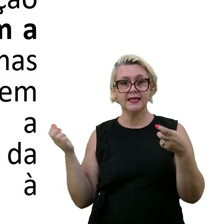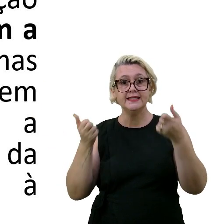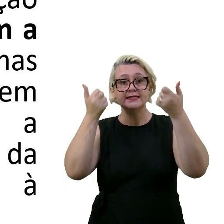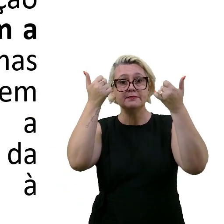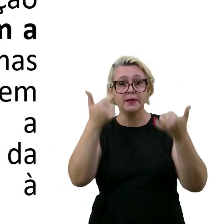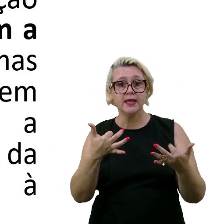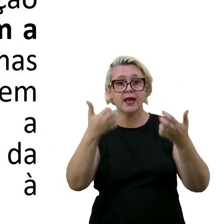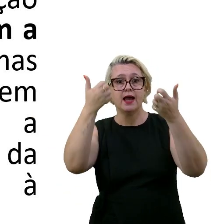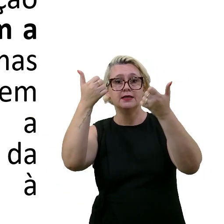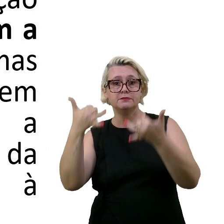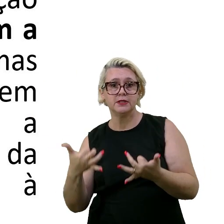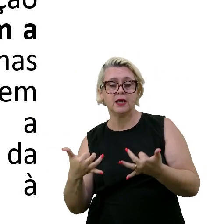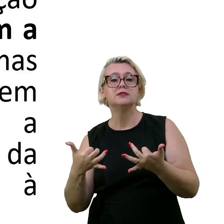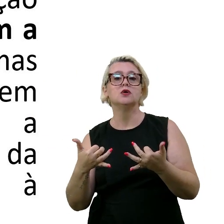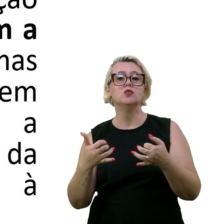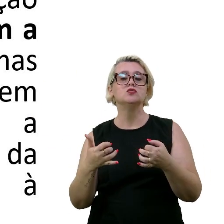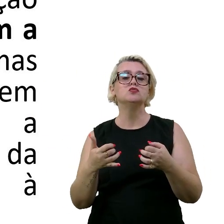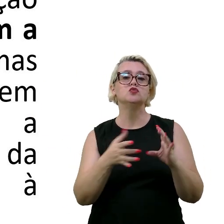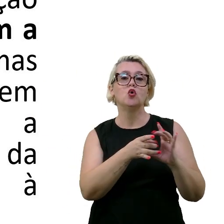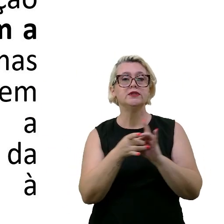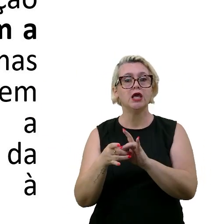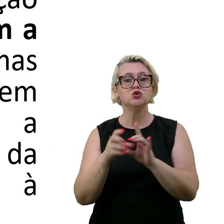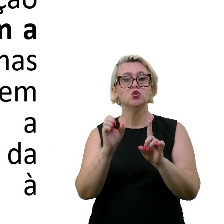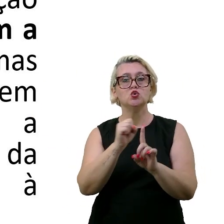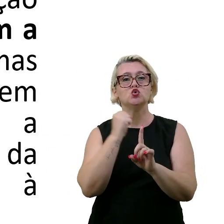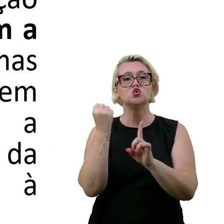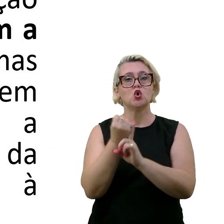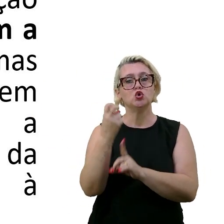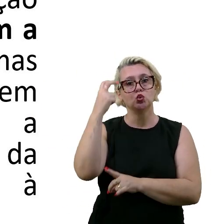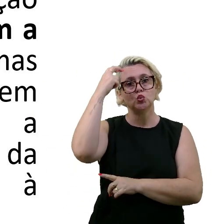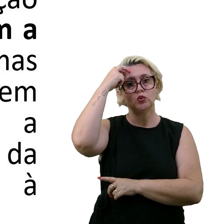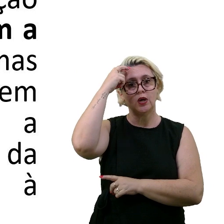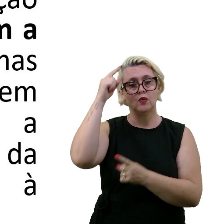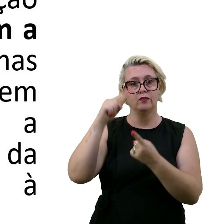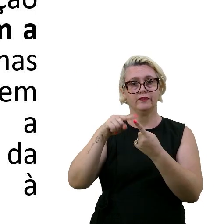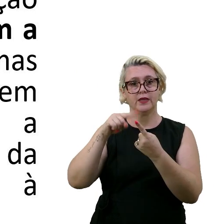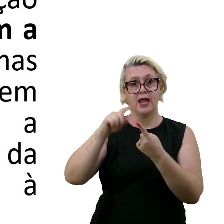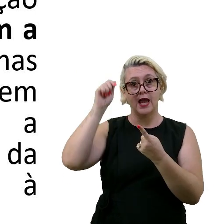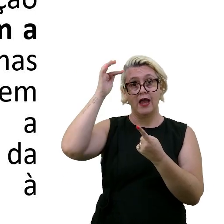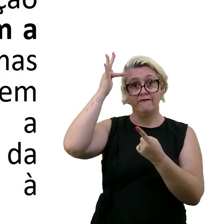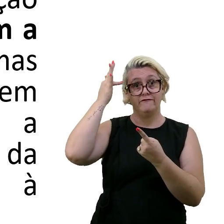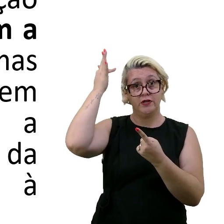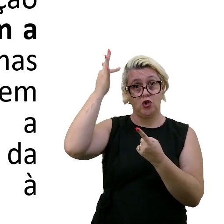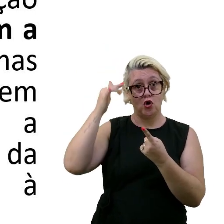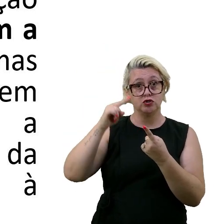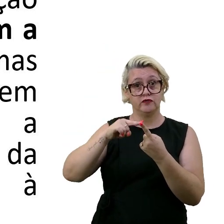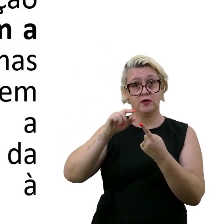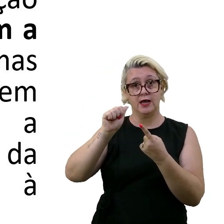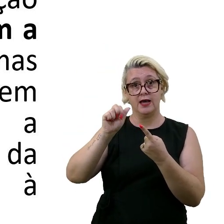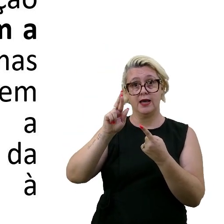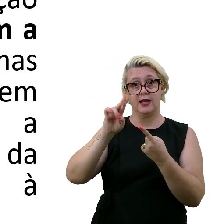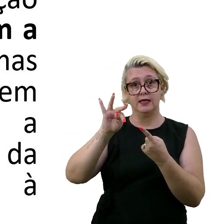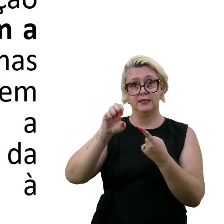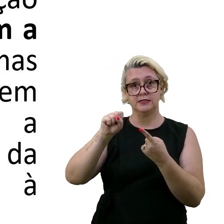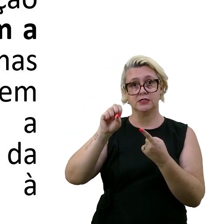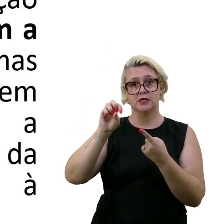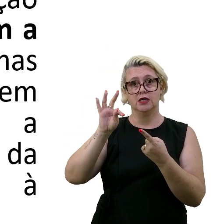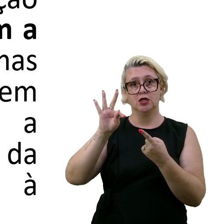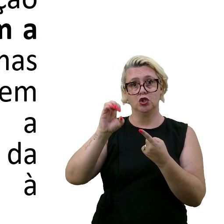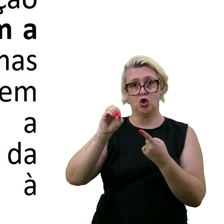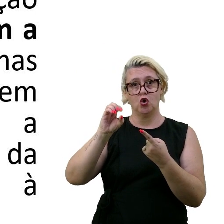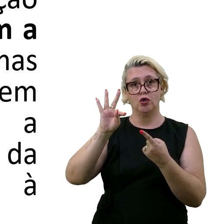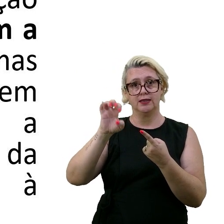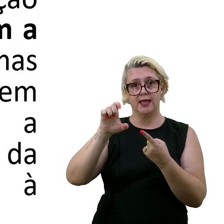repertórios socioculturais. Então, eu tenho Aristóteles e eu tenho a Lei Maria da Penha.